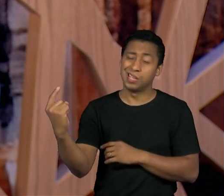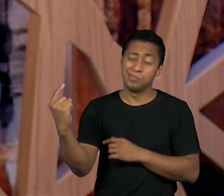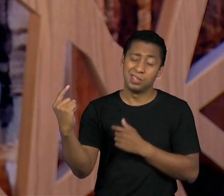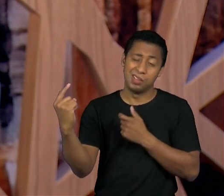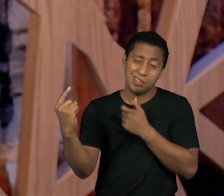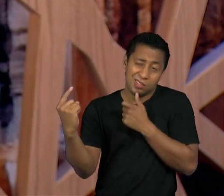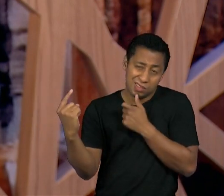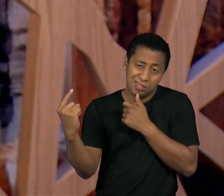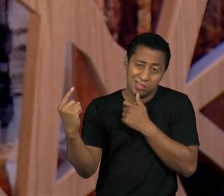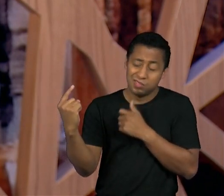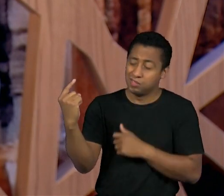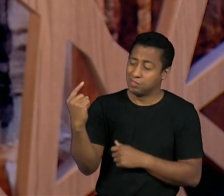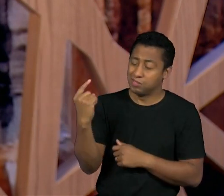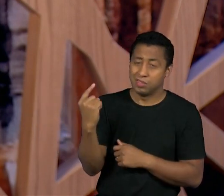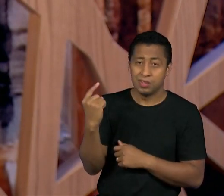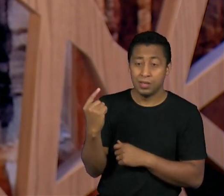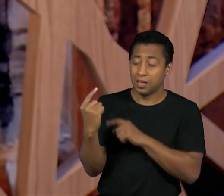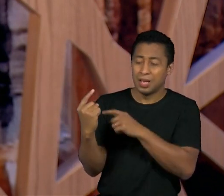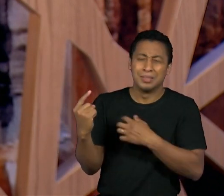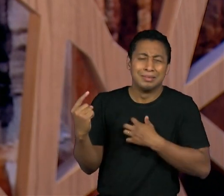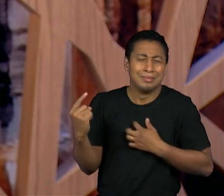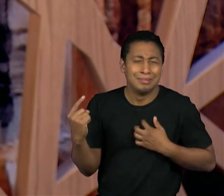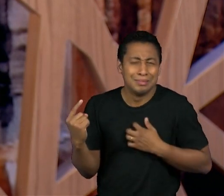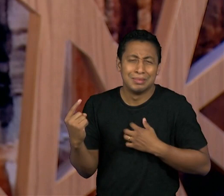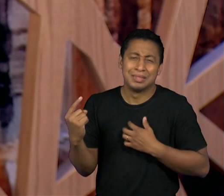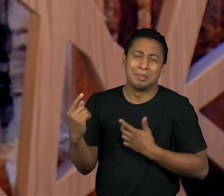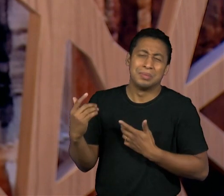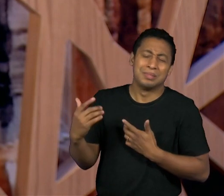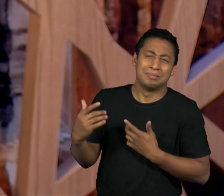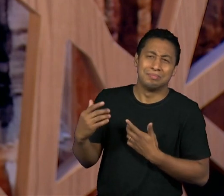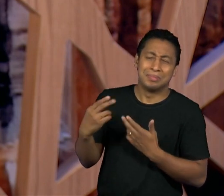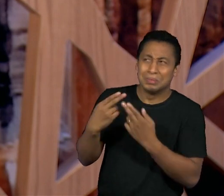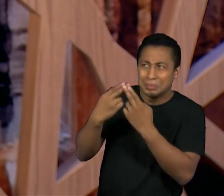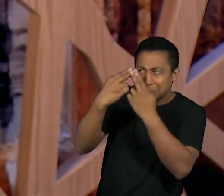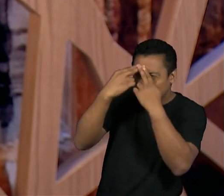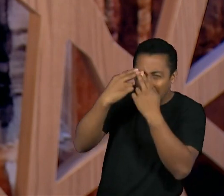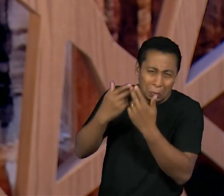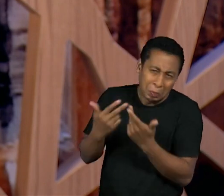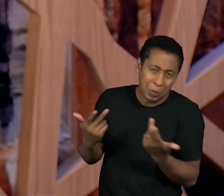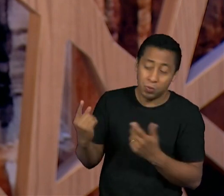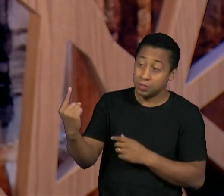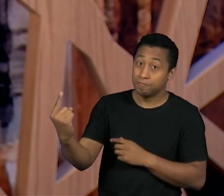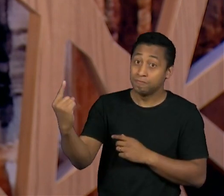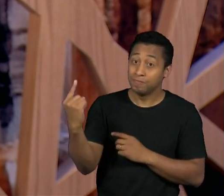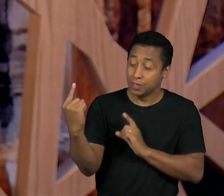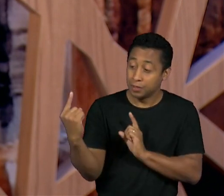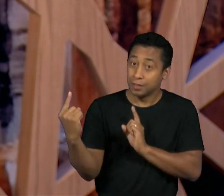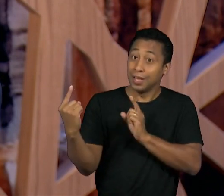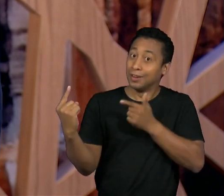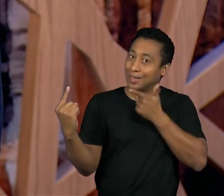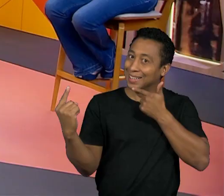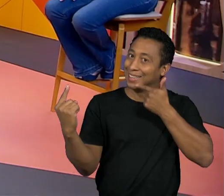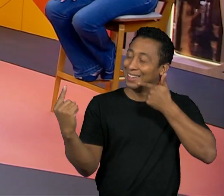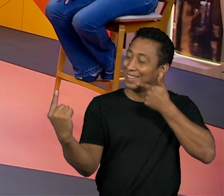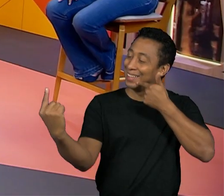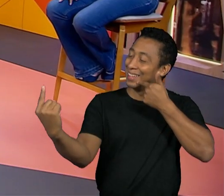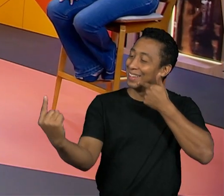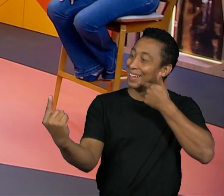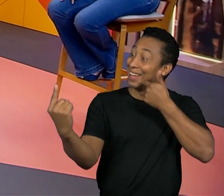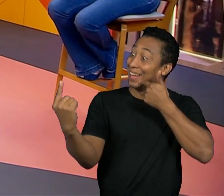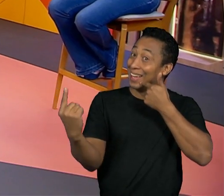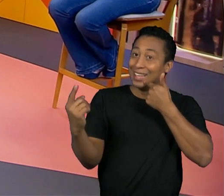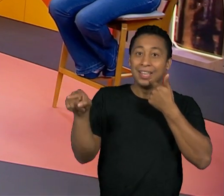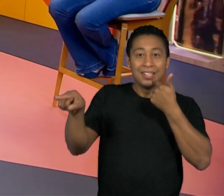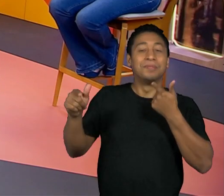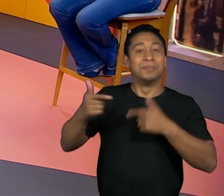uma dor ali, né, de algo que viveu. Então, o sorriso, ele é um abraço, o sorriso, ele é vamos